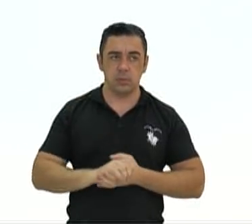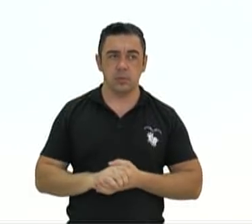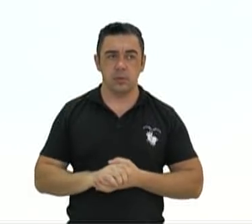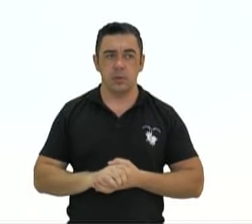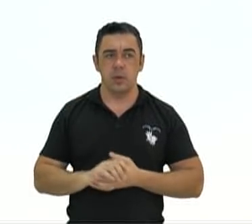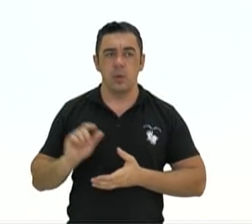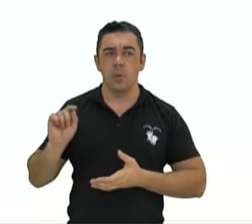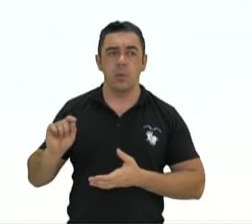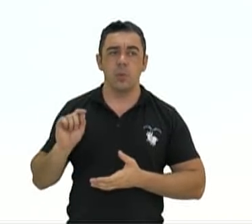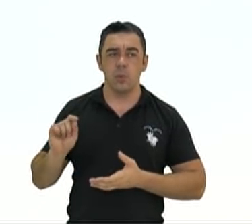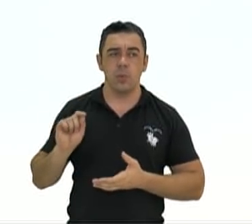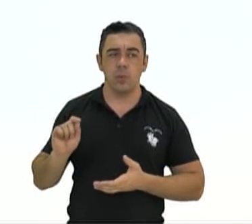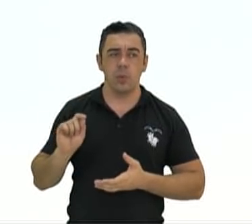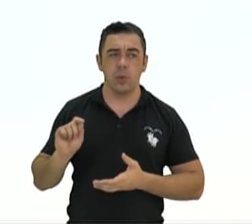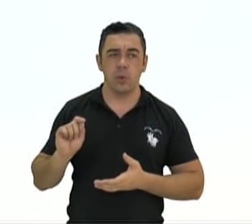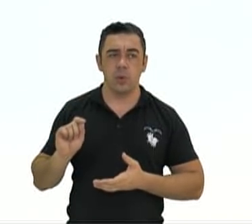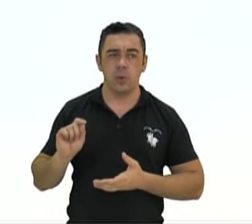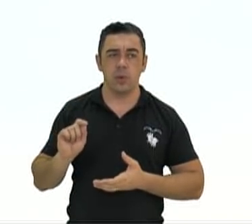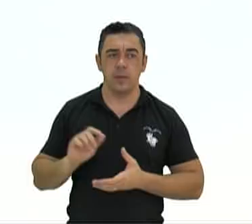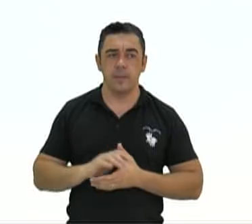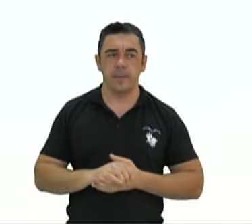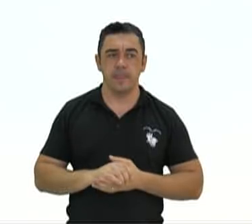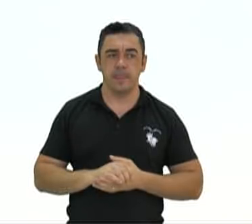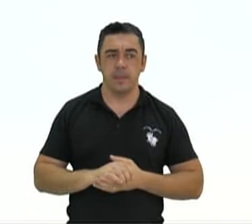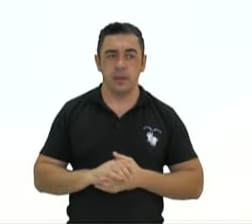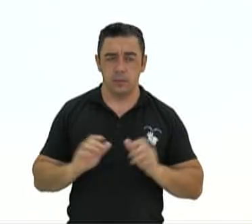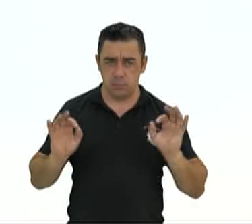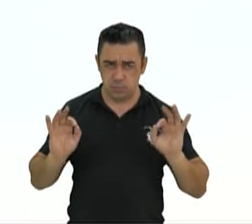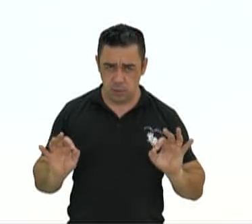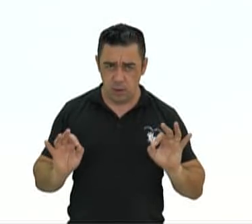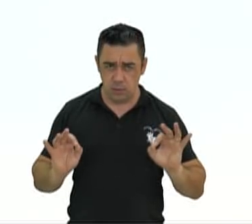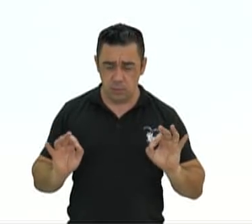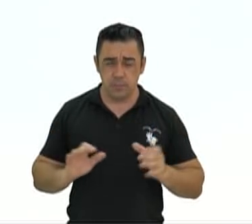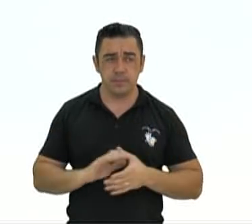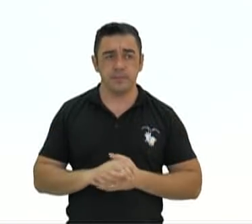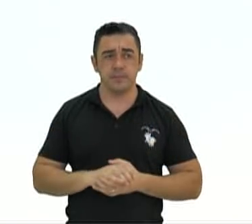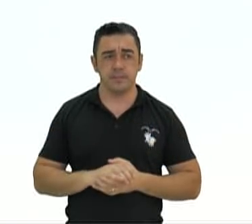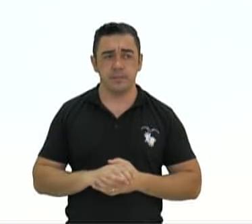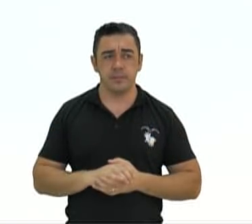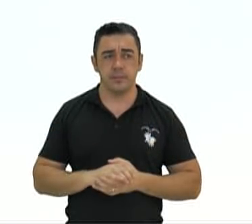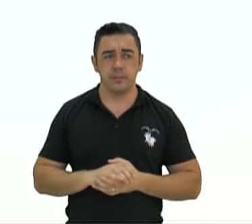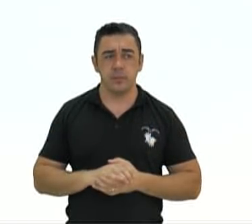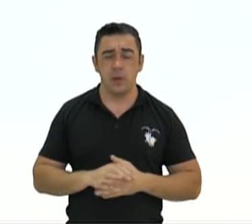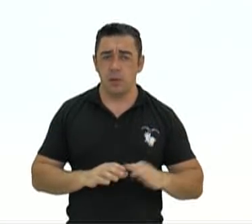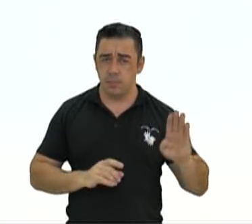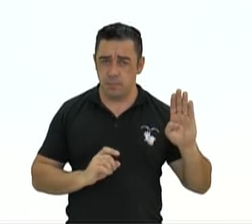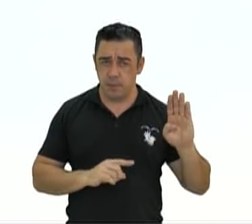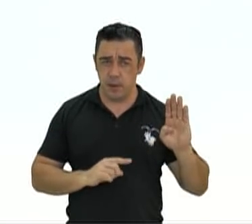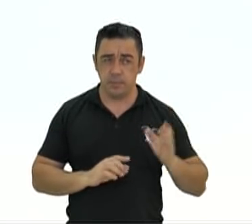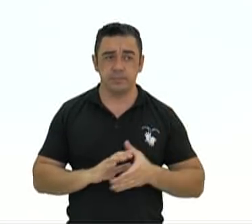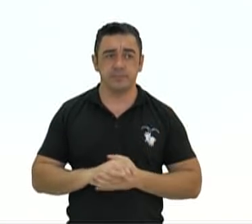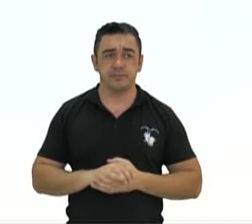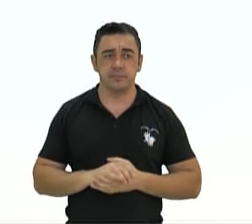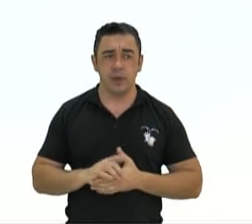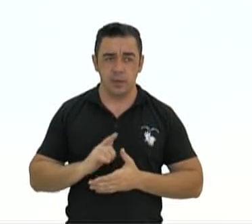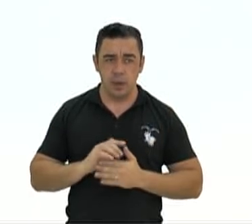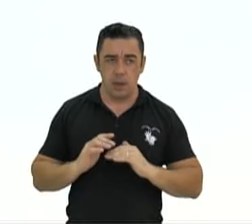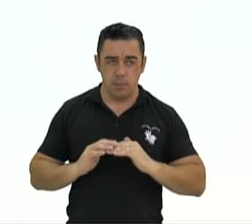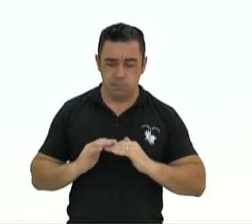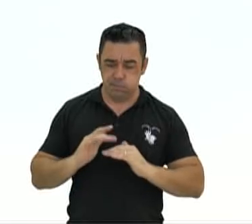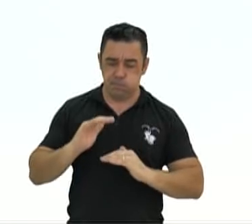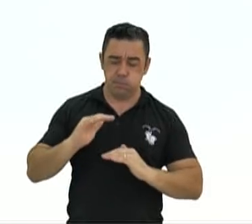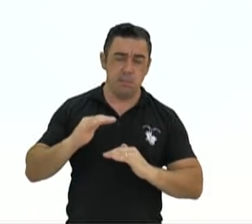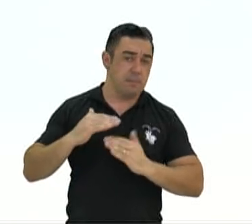o que vai acontecer com o líquido? Ele vai caber perfeitamente no porta-sabonete? O líquido vai preencher